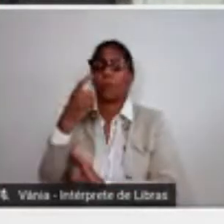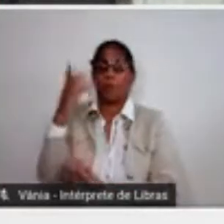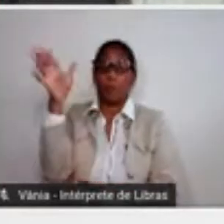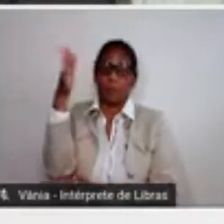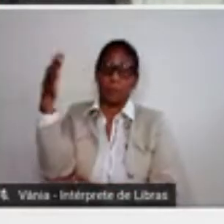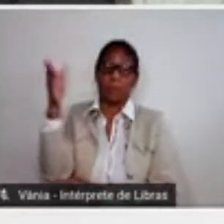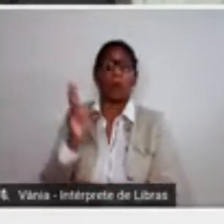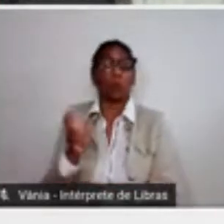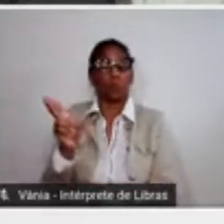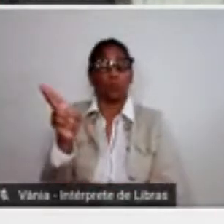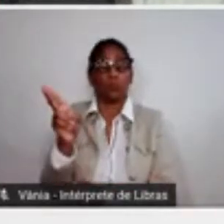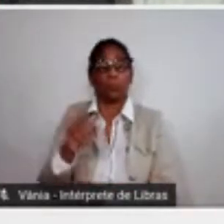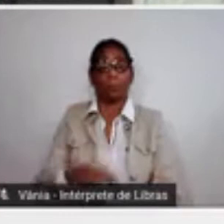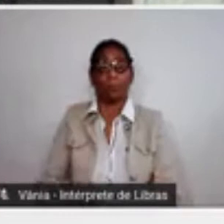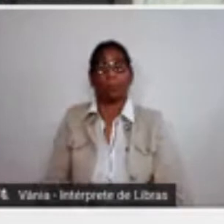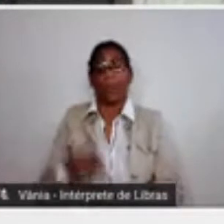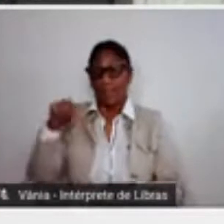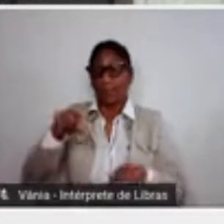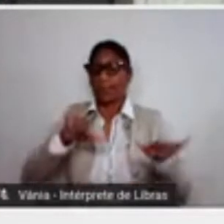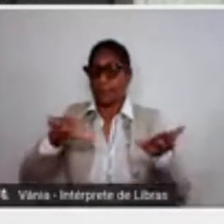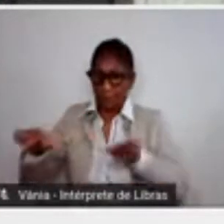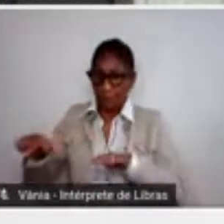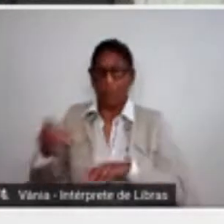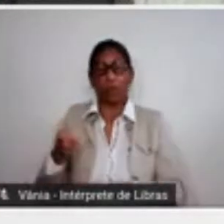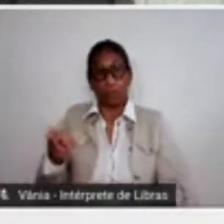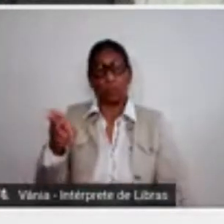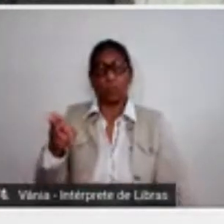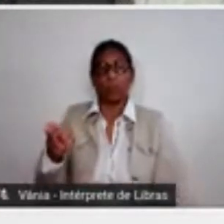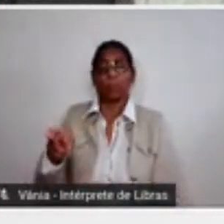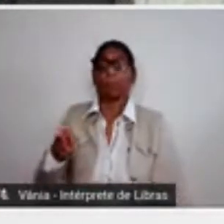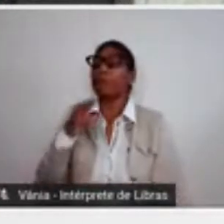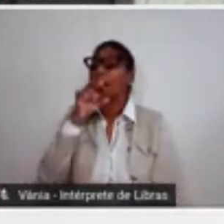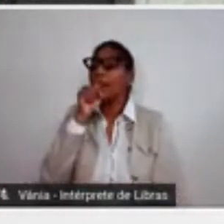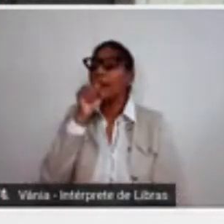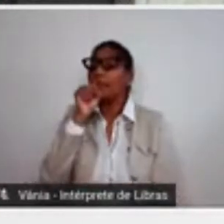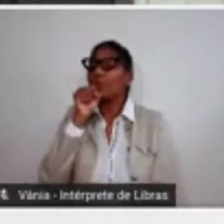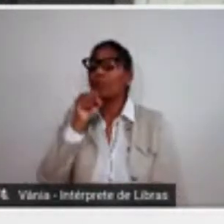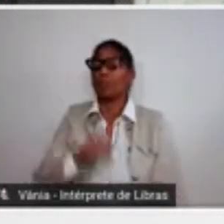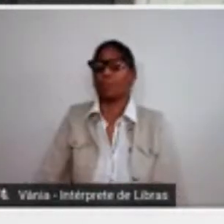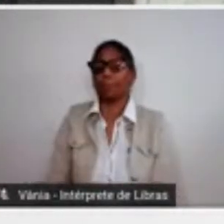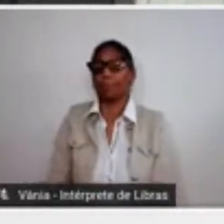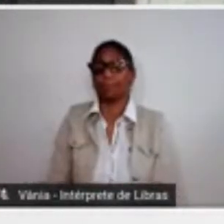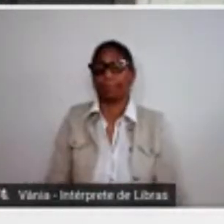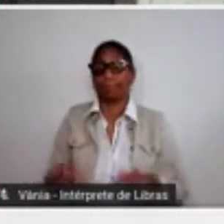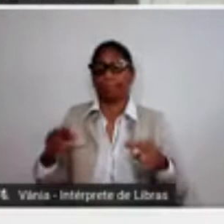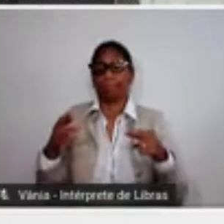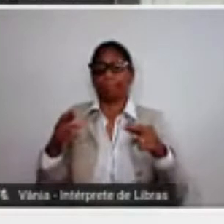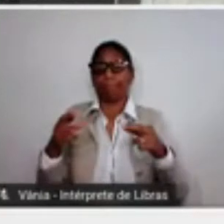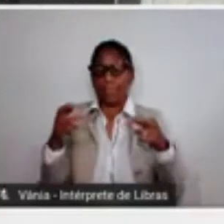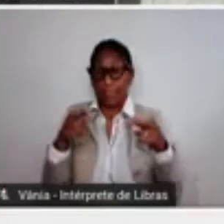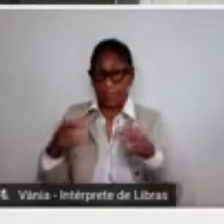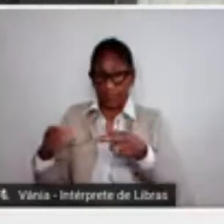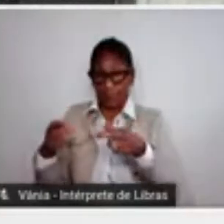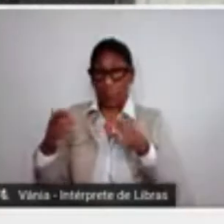mantém ainda nessa semana na bandeira laranja. A região de Guaíba, a